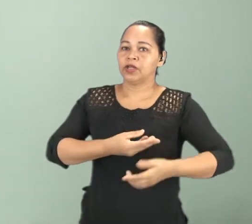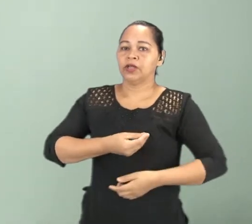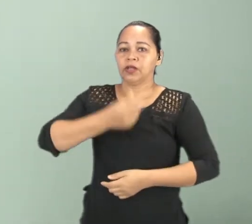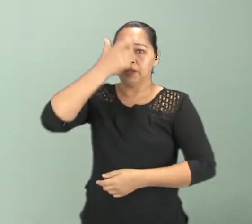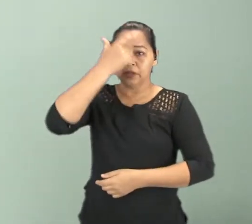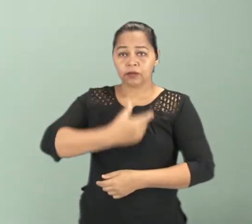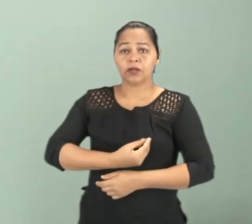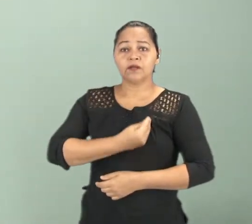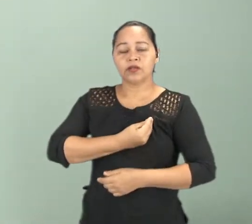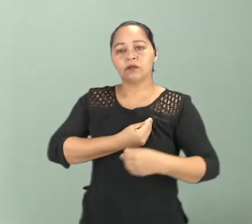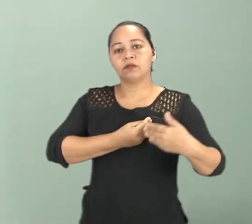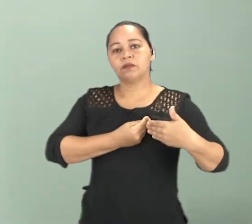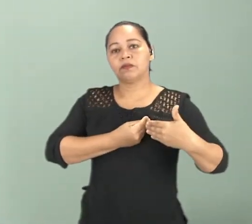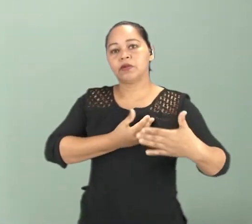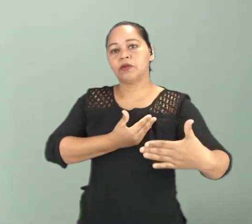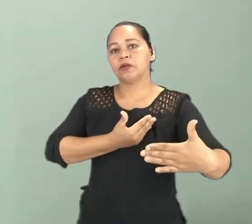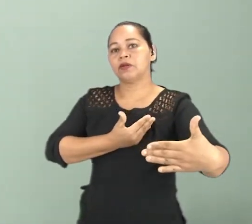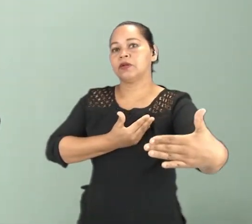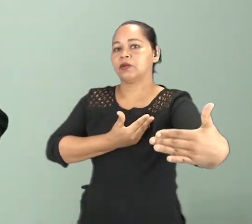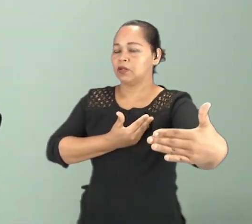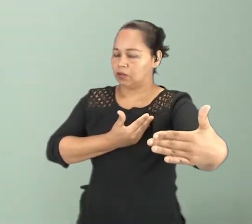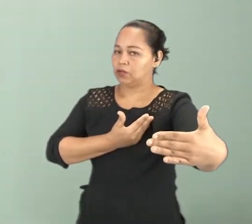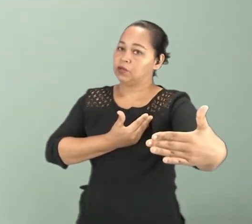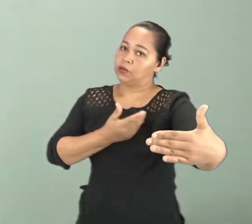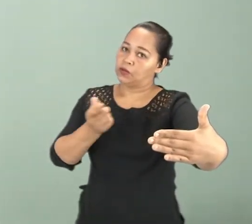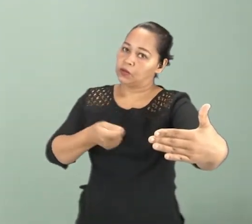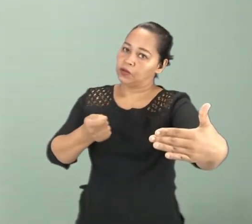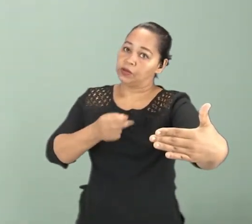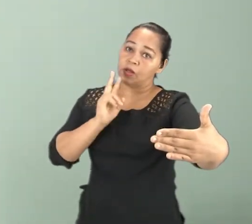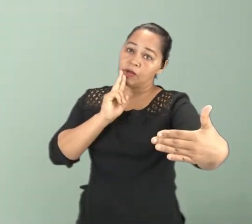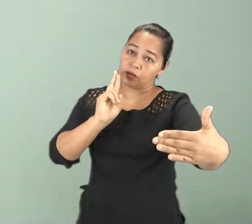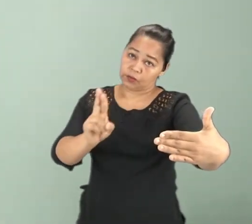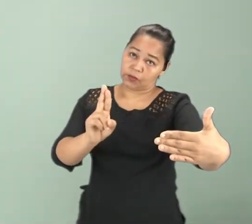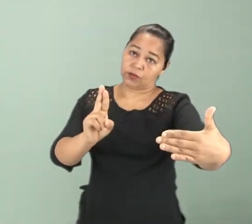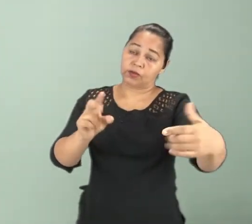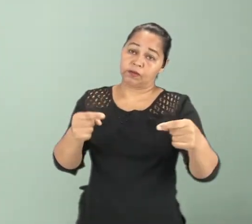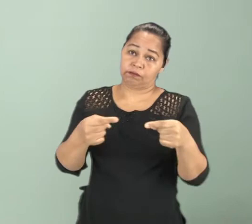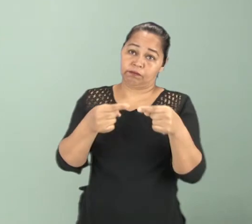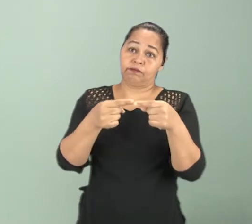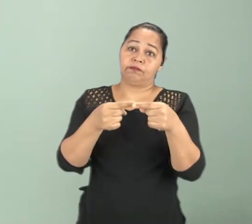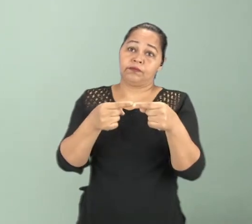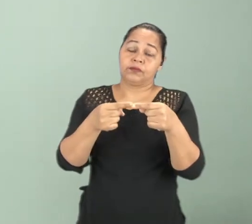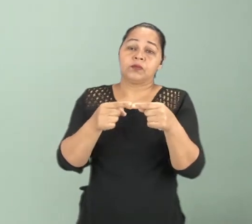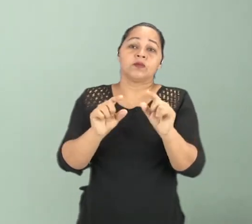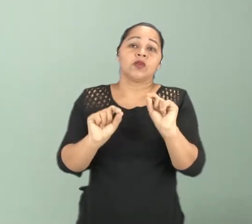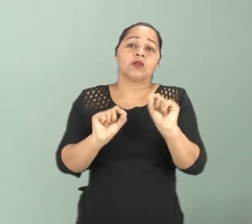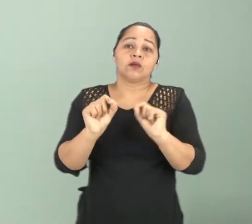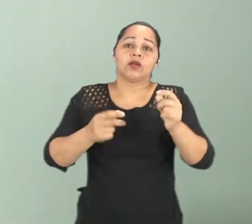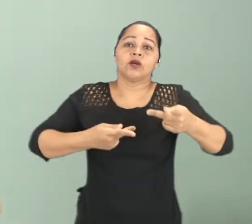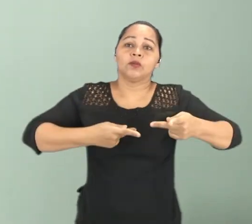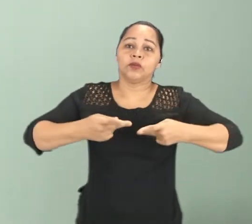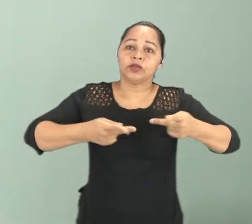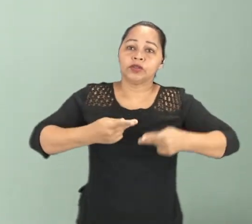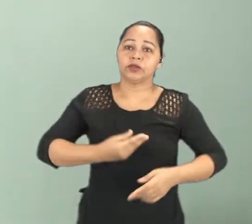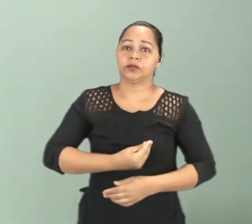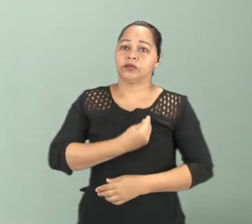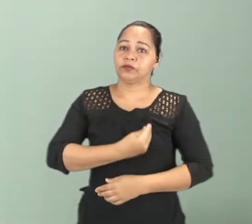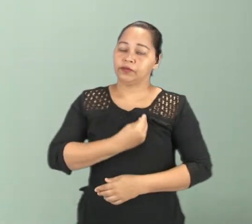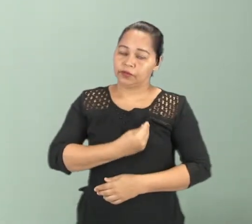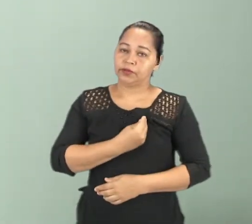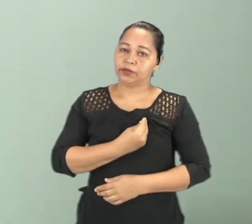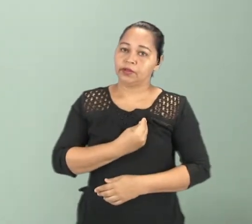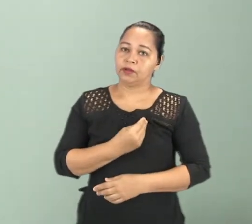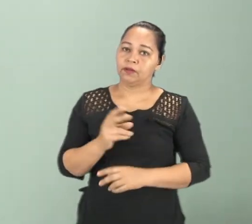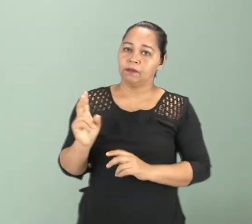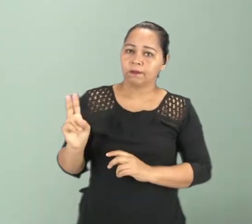encontrar outras respostas possíveis. Posso dizer para vocês que o projeto de vida é justamente a mesma coisa,